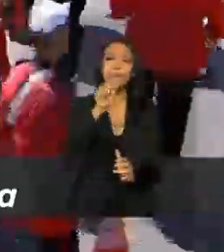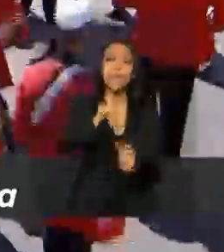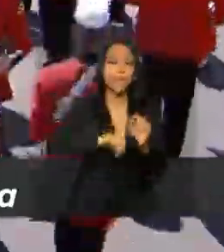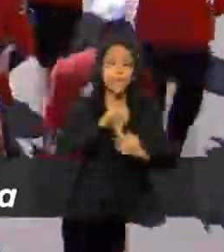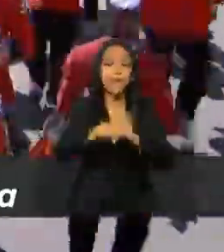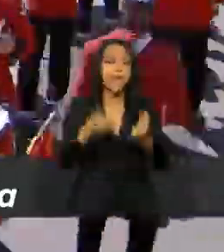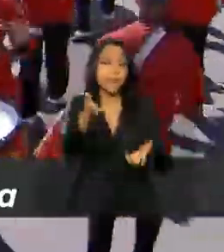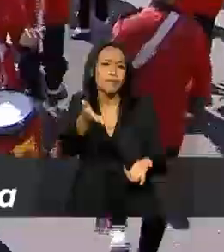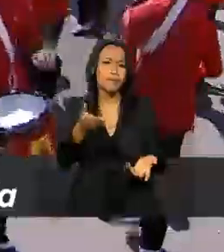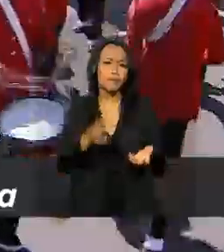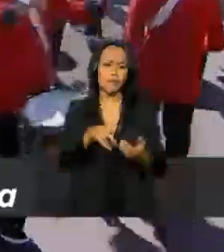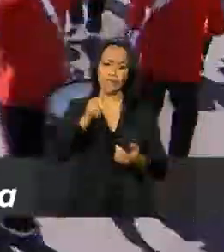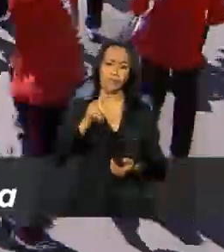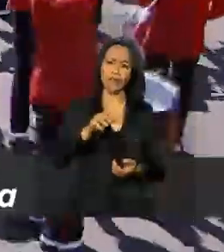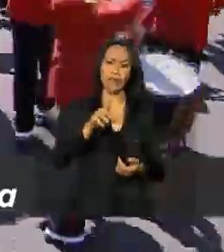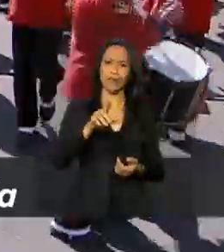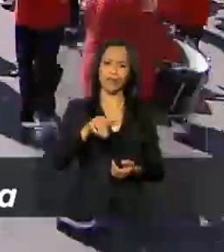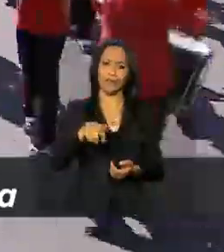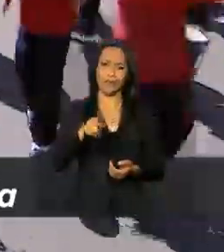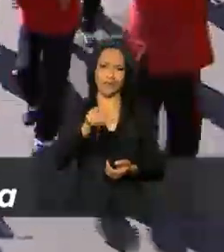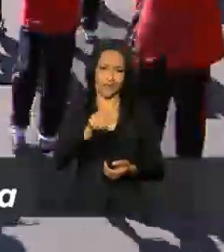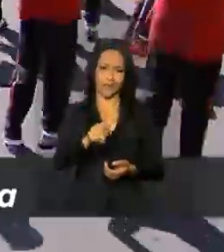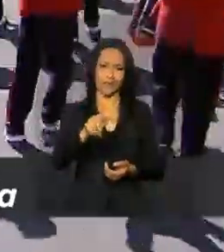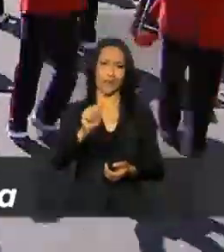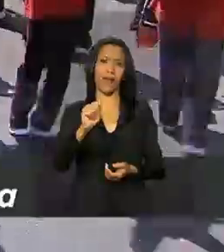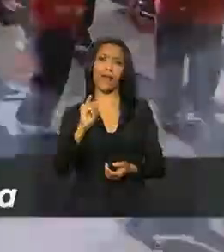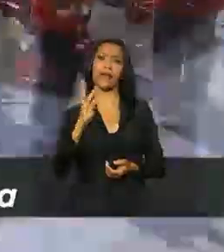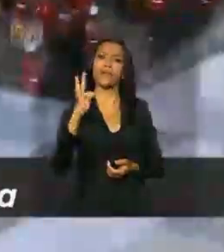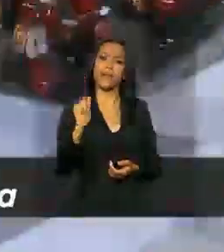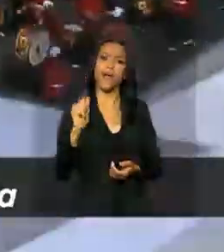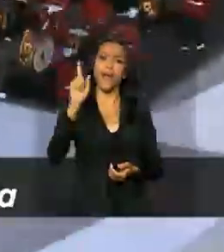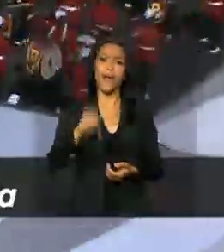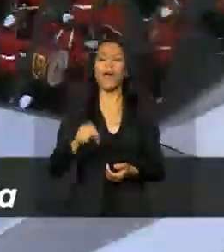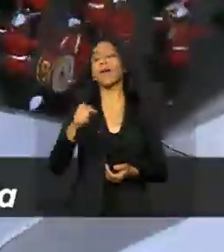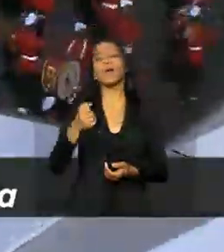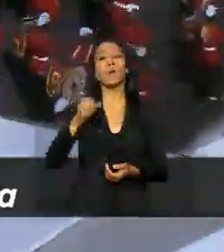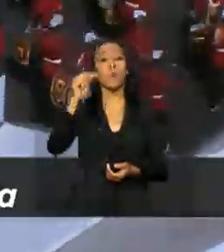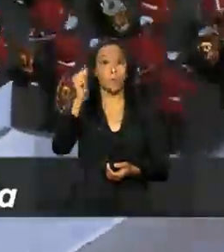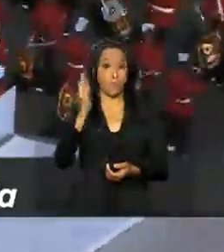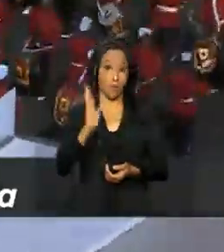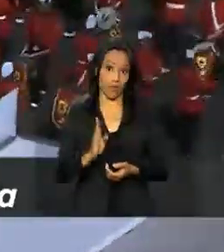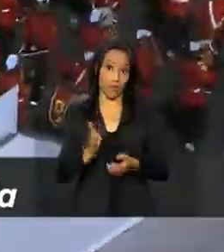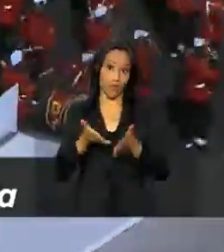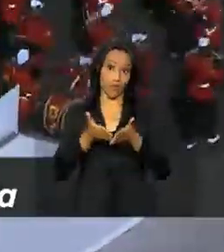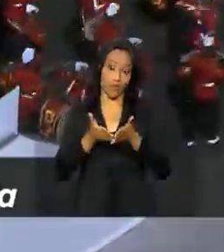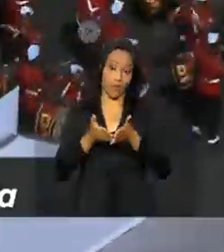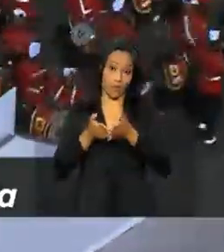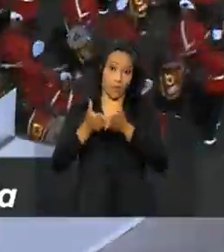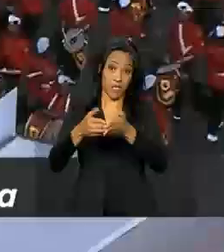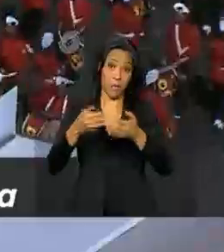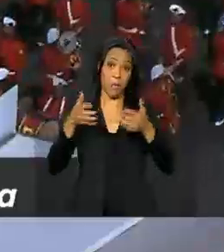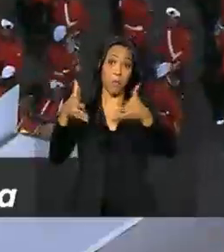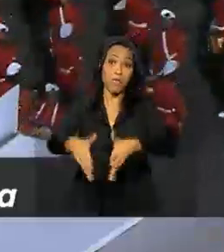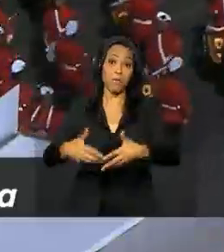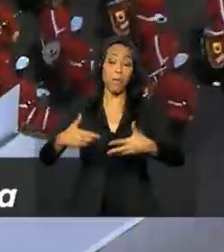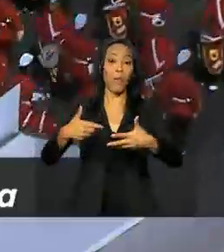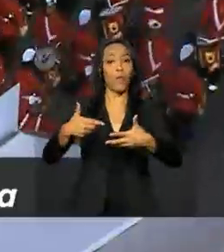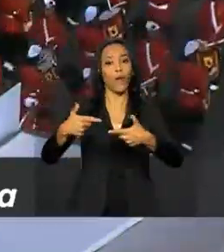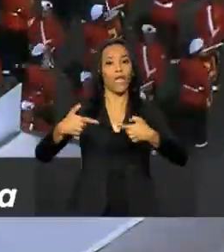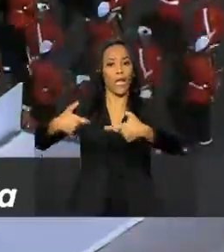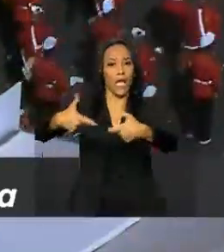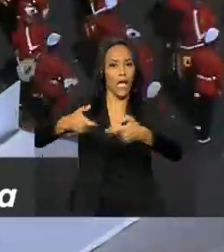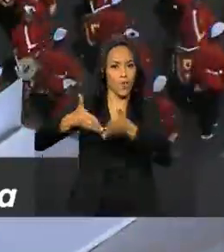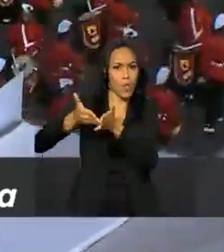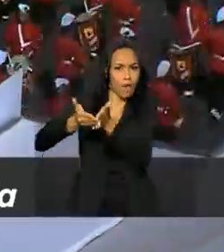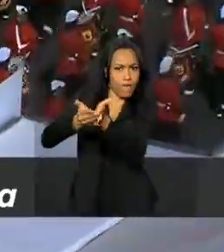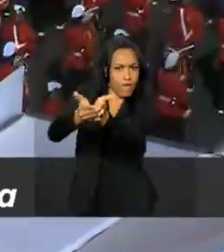foi presenteada para um navio norte-americano que participou das guerras, da Segunda Guerra Mundial. Esse navio,